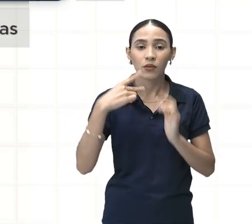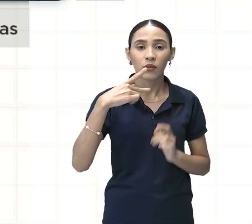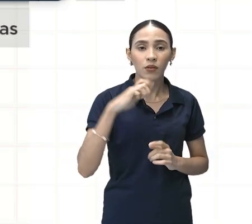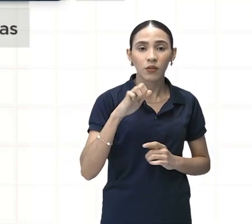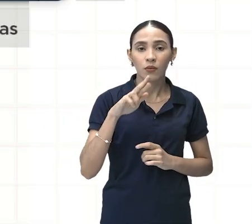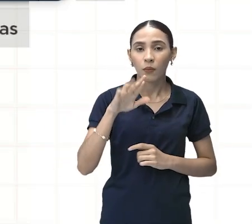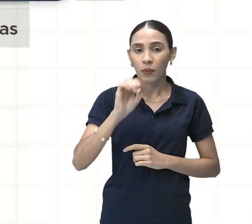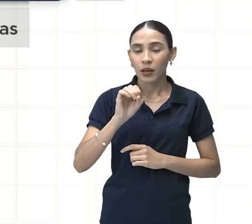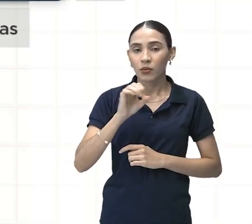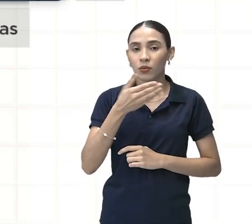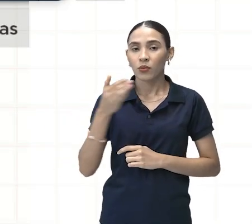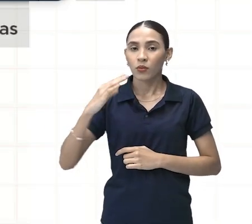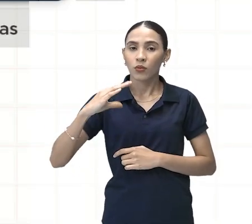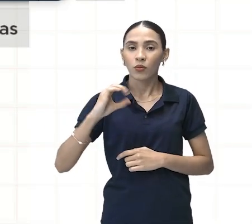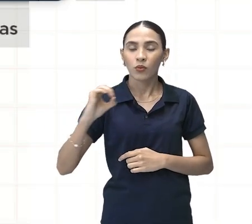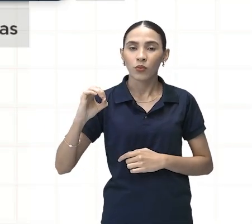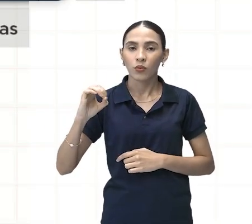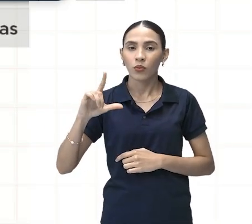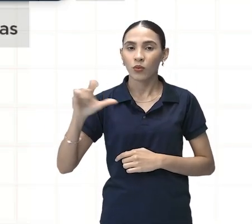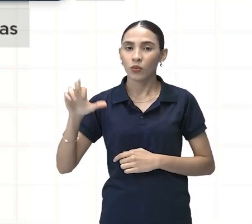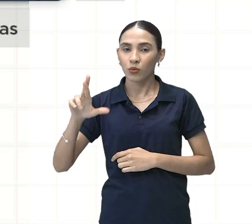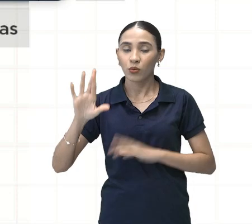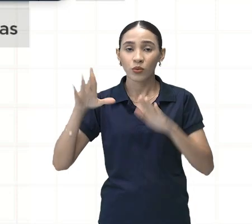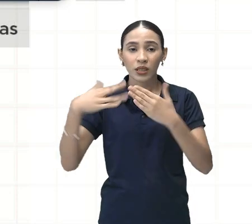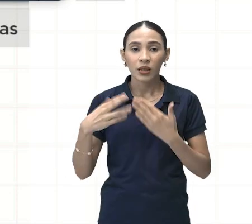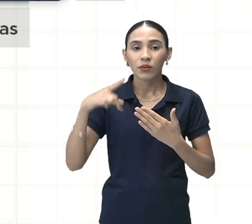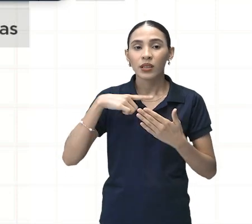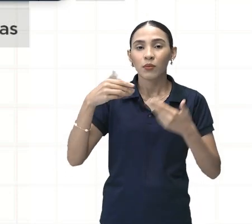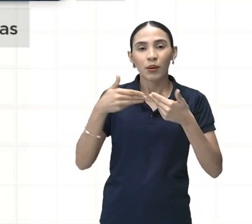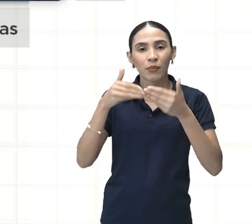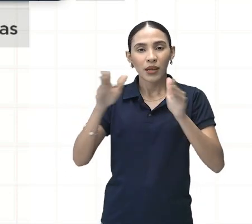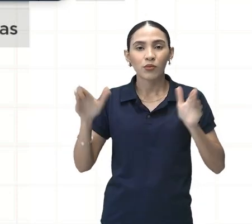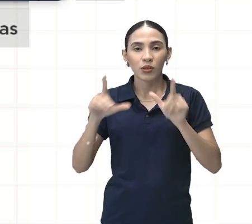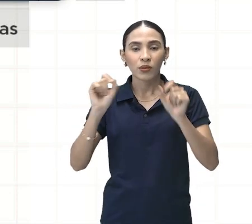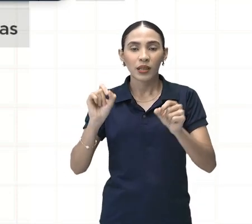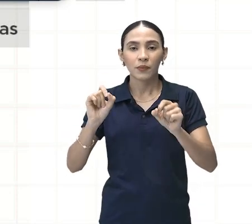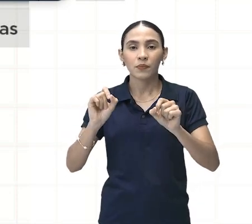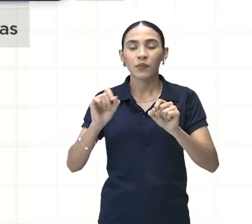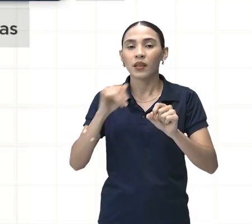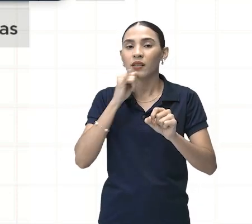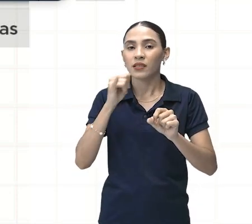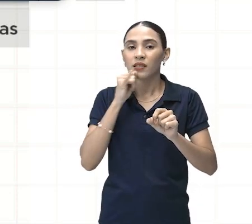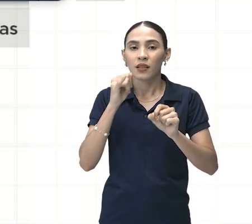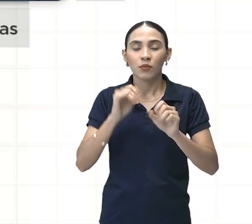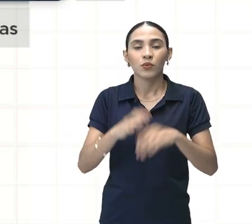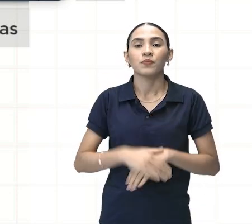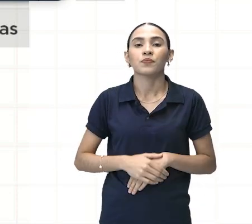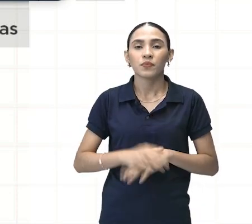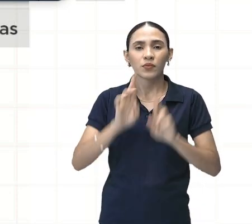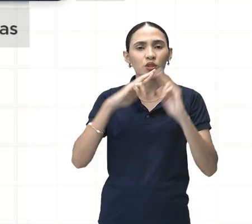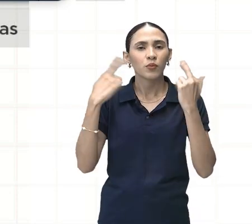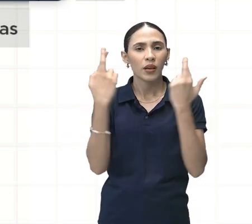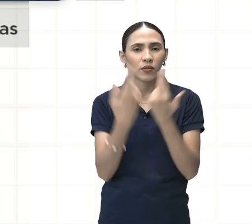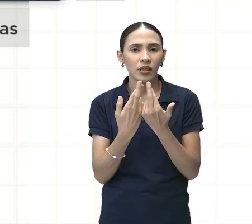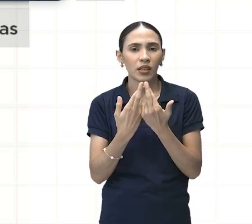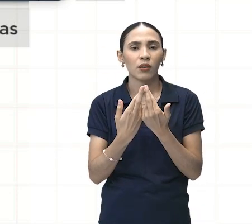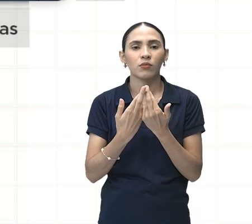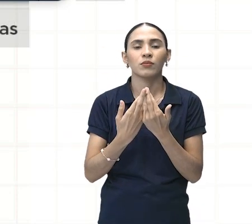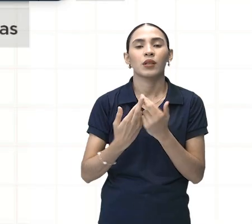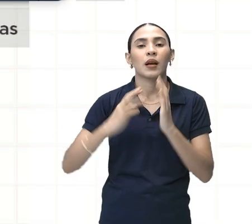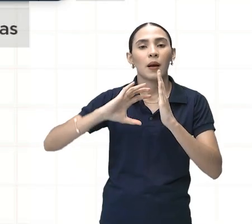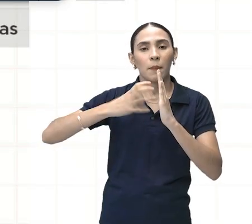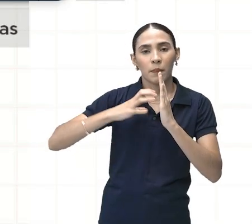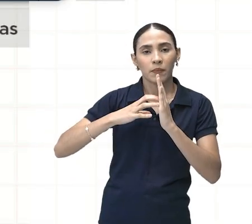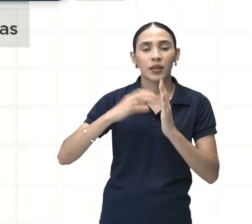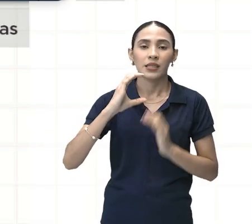certo? Nesse momento, há uma abertura de uma comissão parlamentar de inquérito, chamado